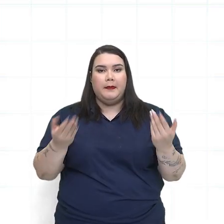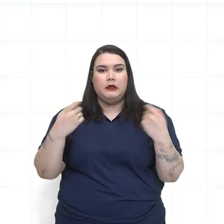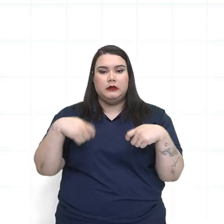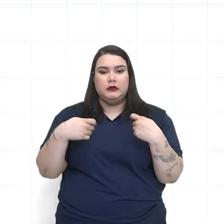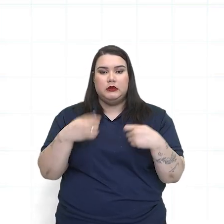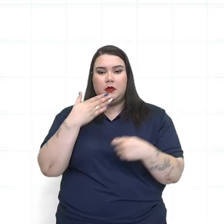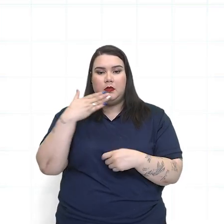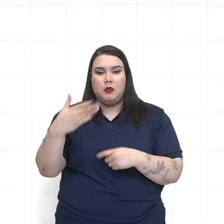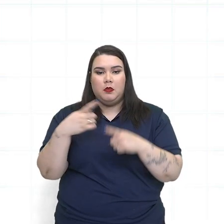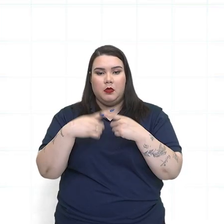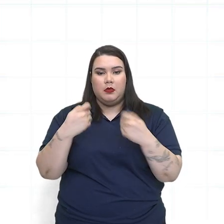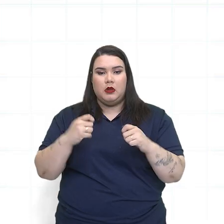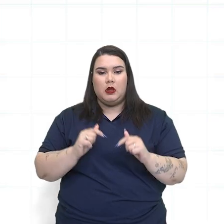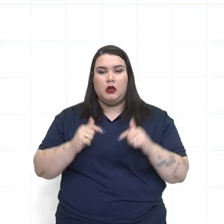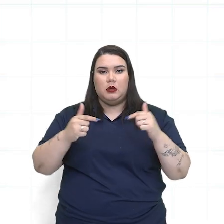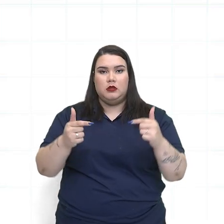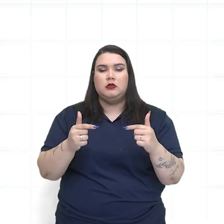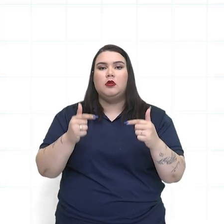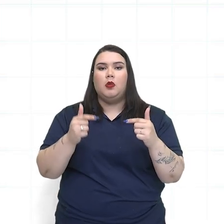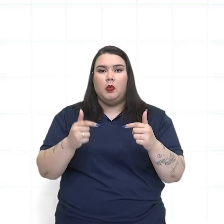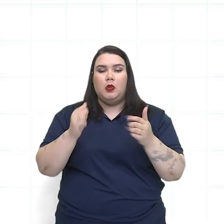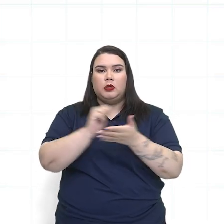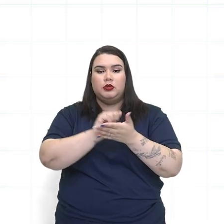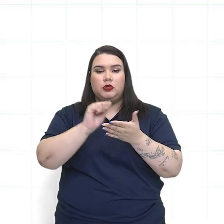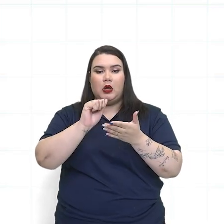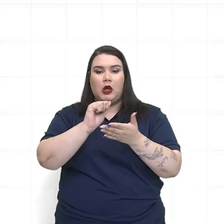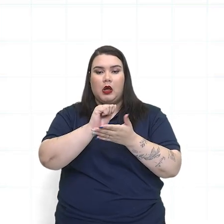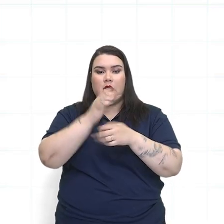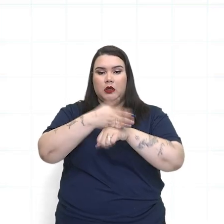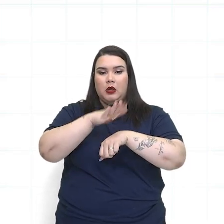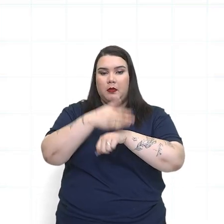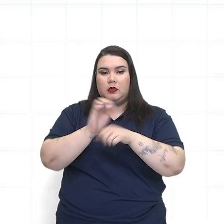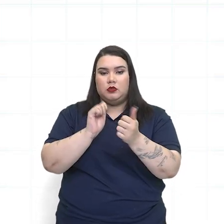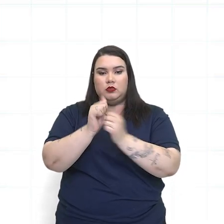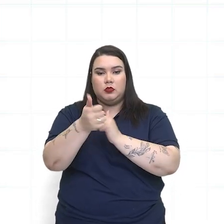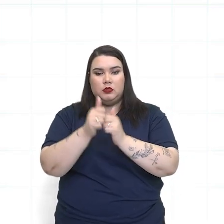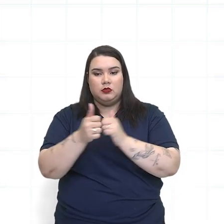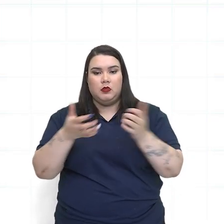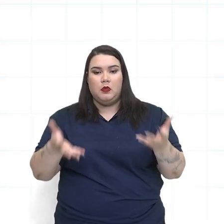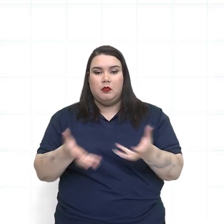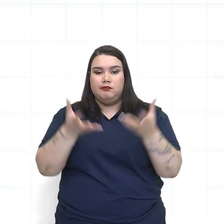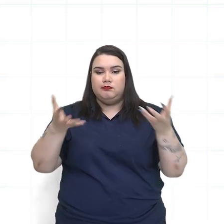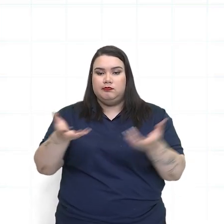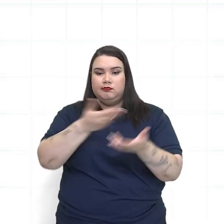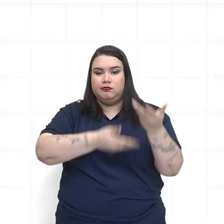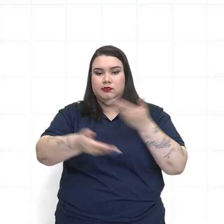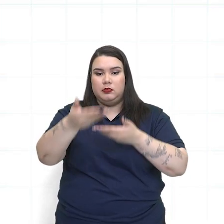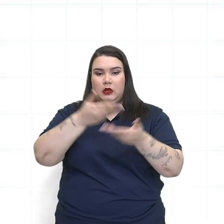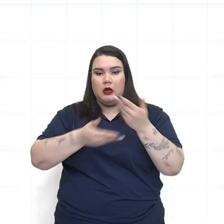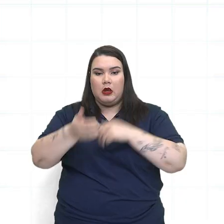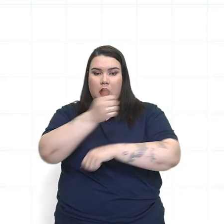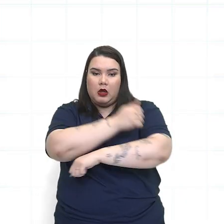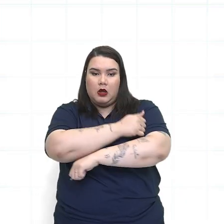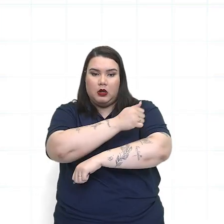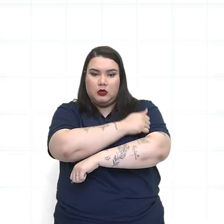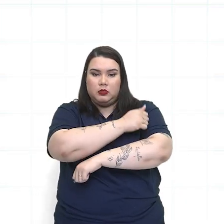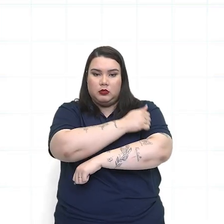é a realização de uma atividade esportiva recreativa visando promover a integração entre os